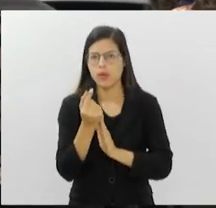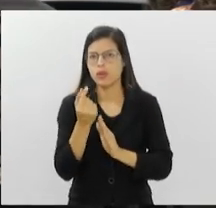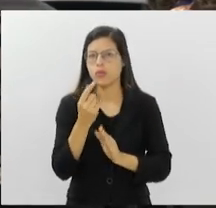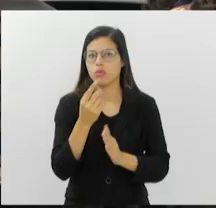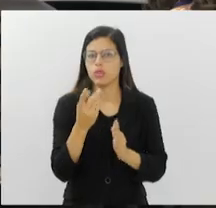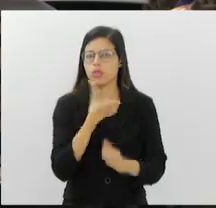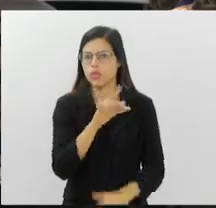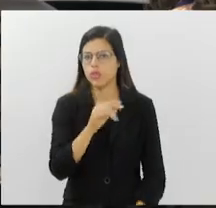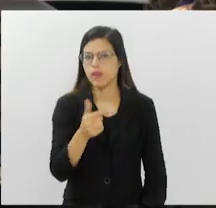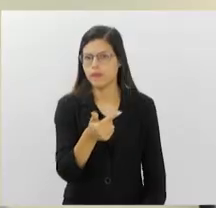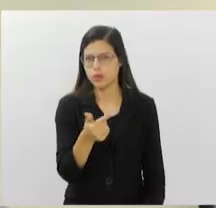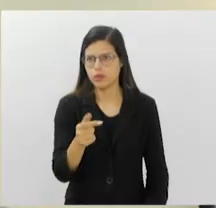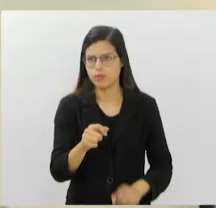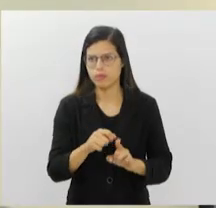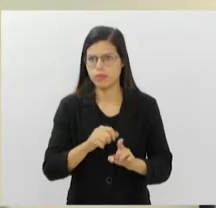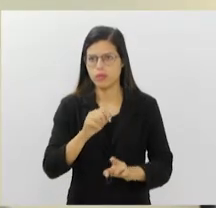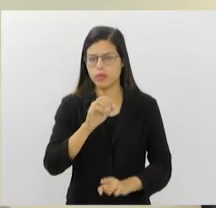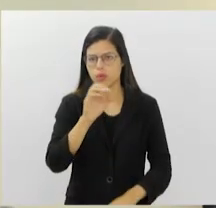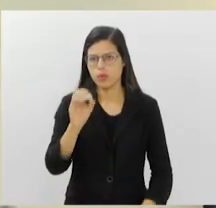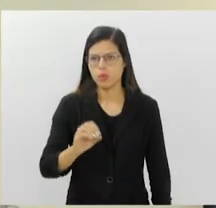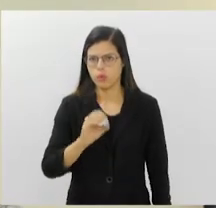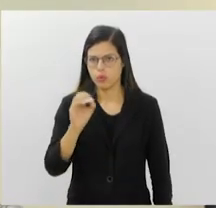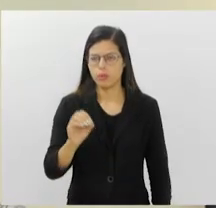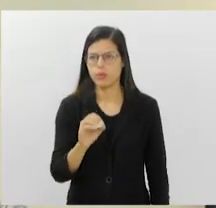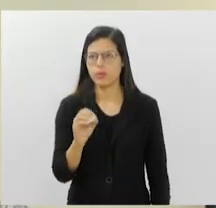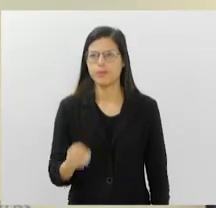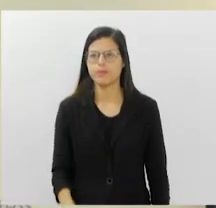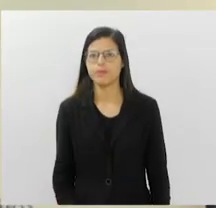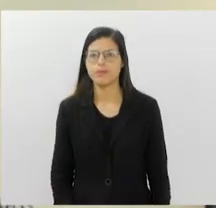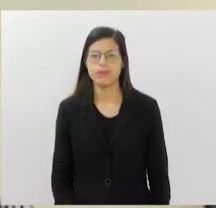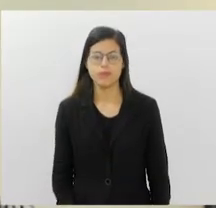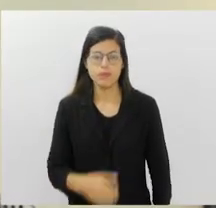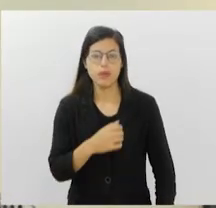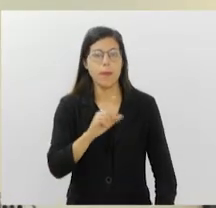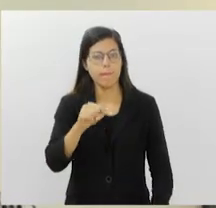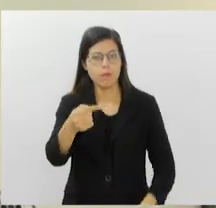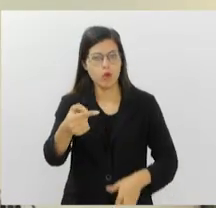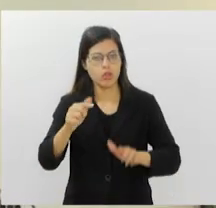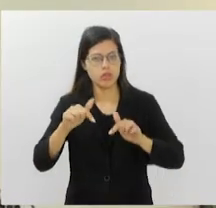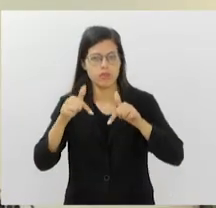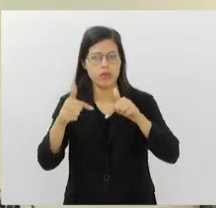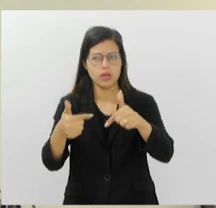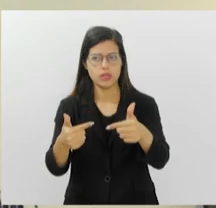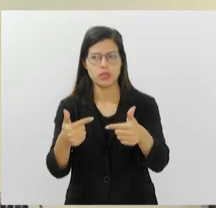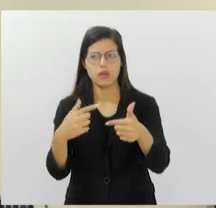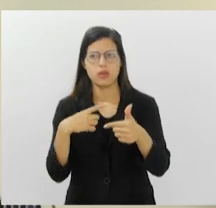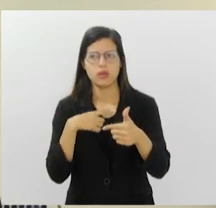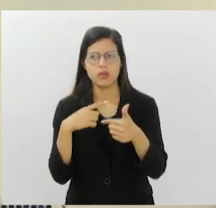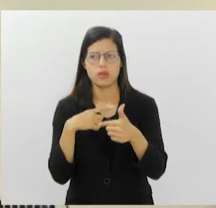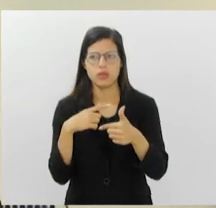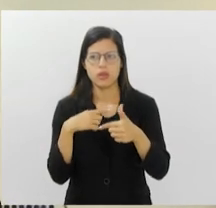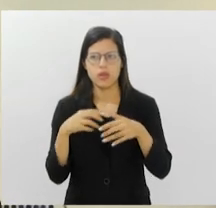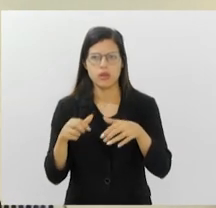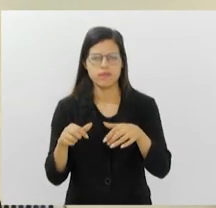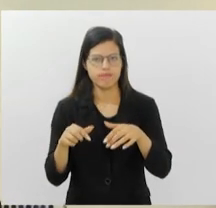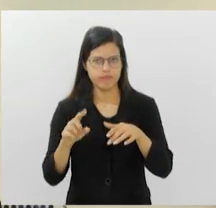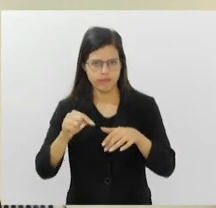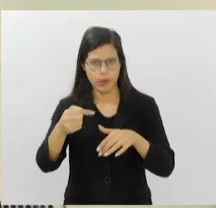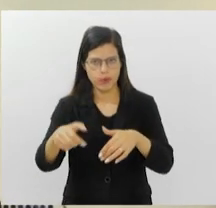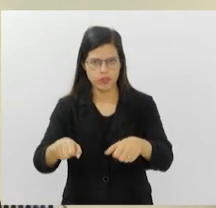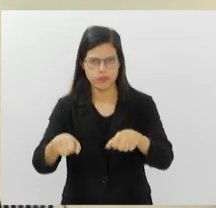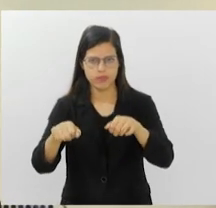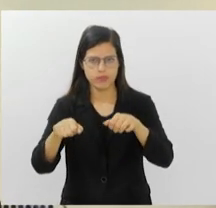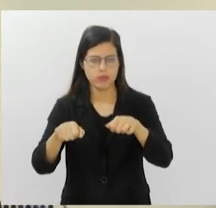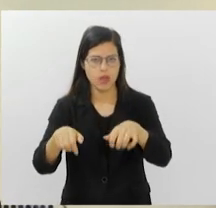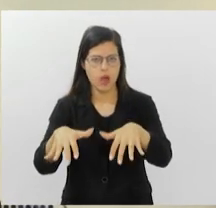dia 22 de outubro. O próximo passo é que a gente vai ter, a partir da audiência de hoje,